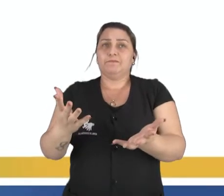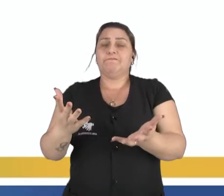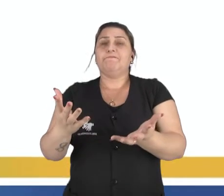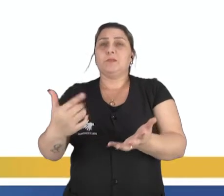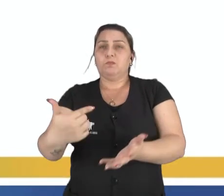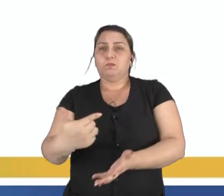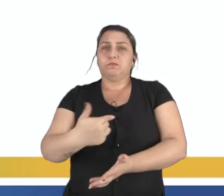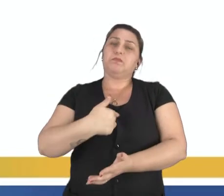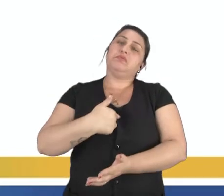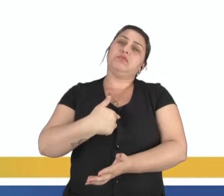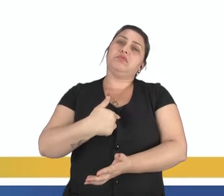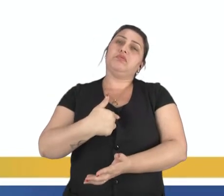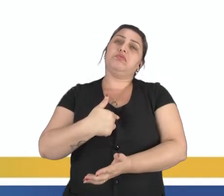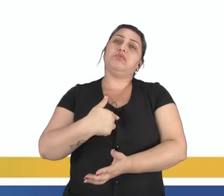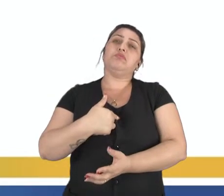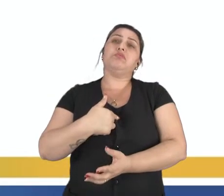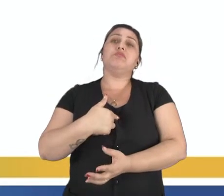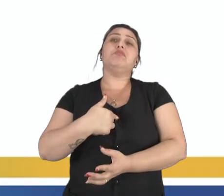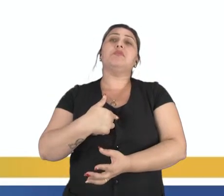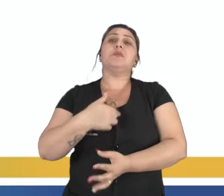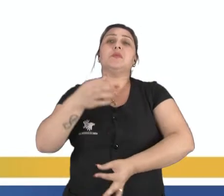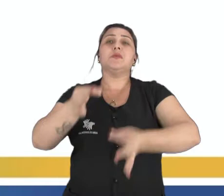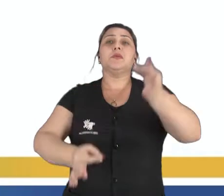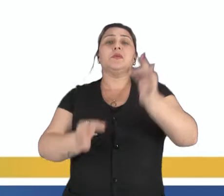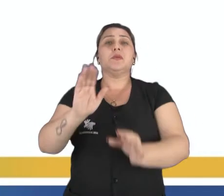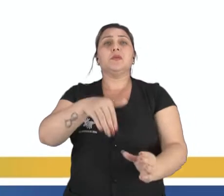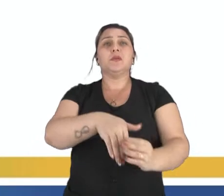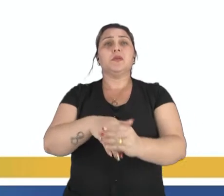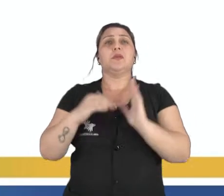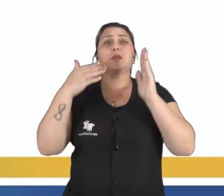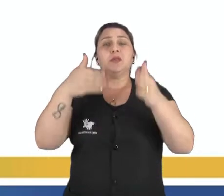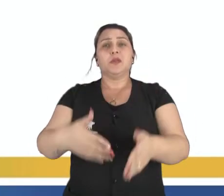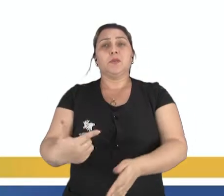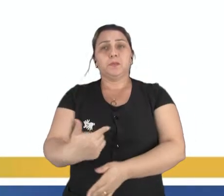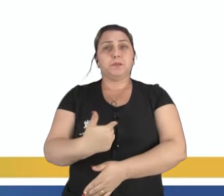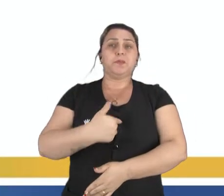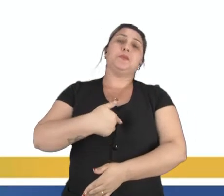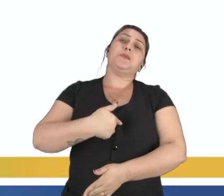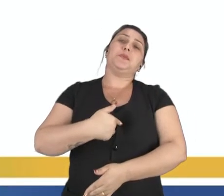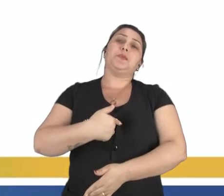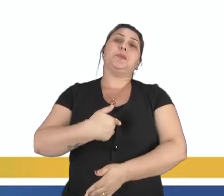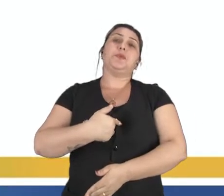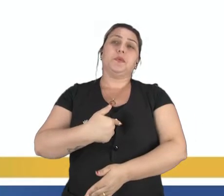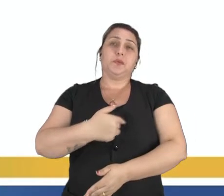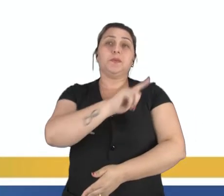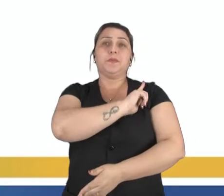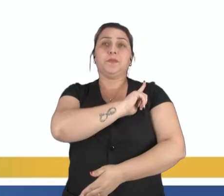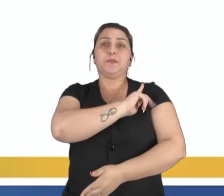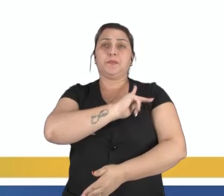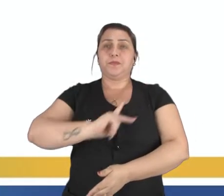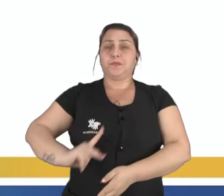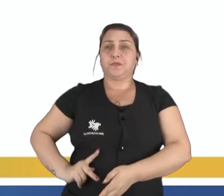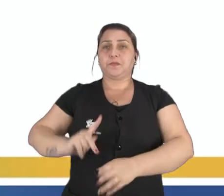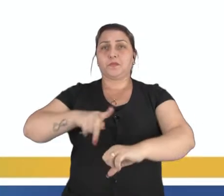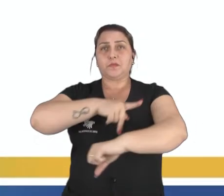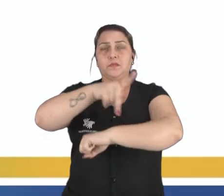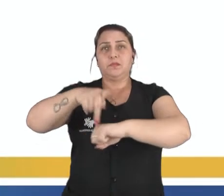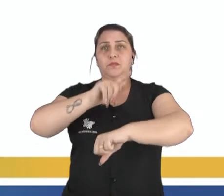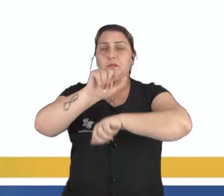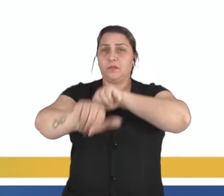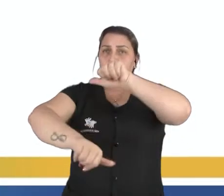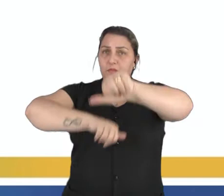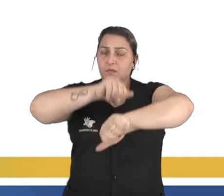também aí na justiça eleitoral. Com a chegada de Getúlio Vargas ao poder, o país passa